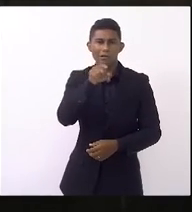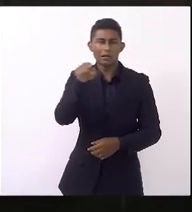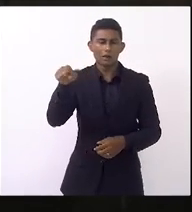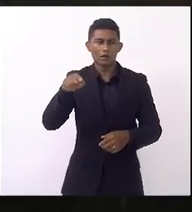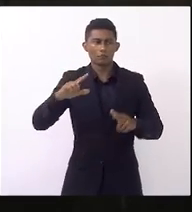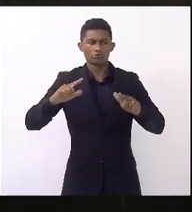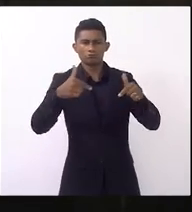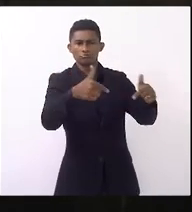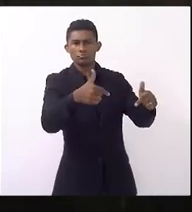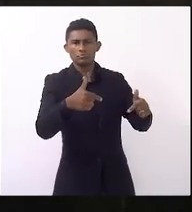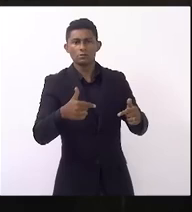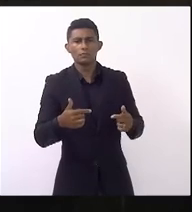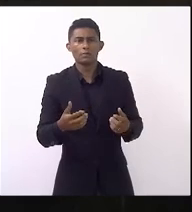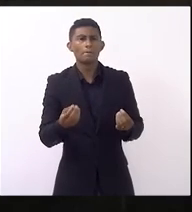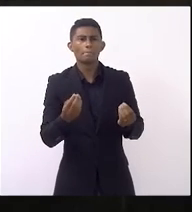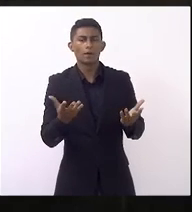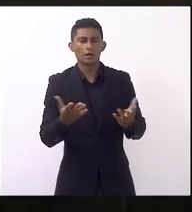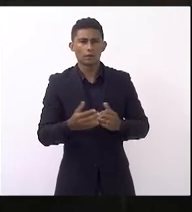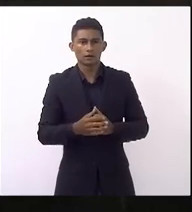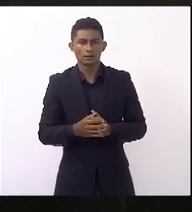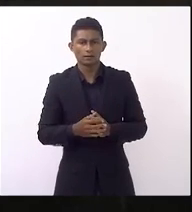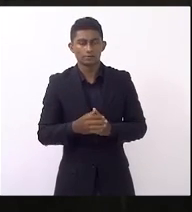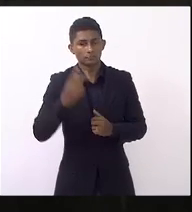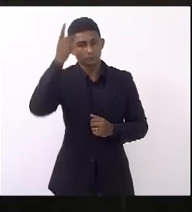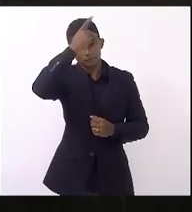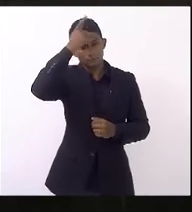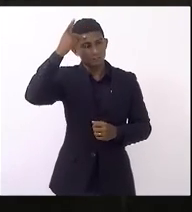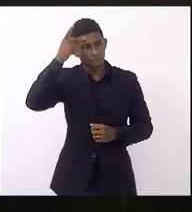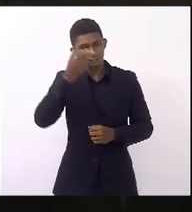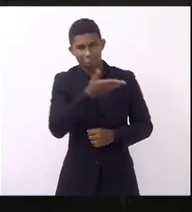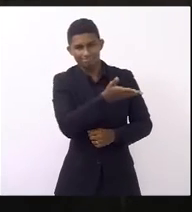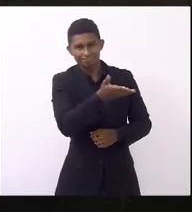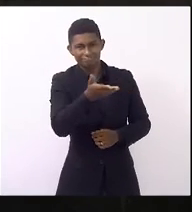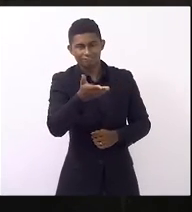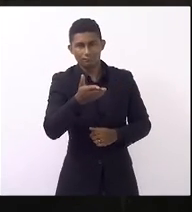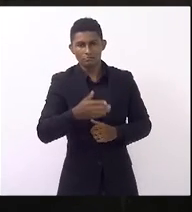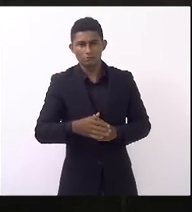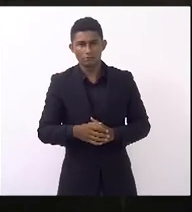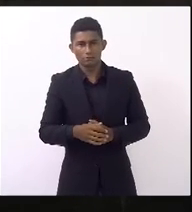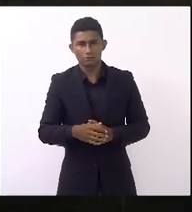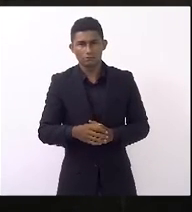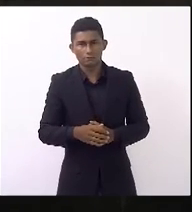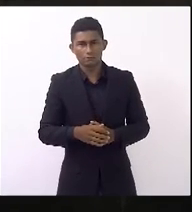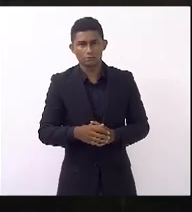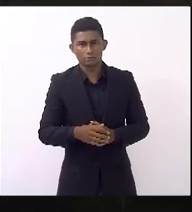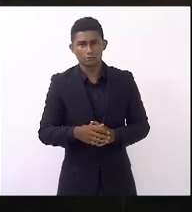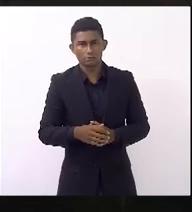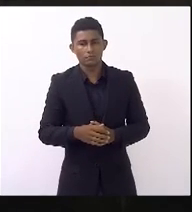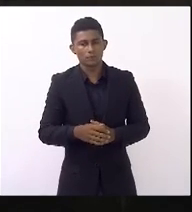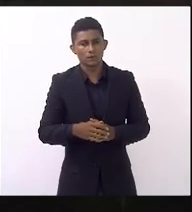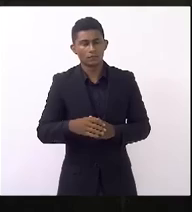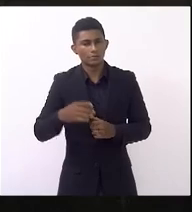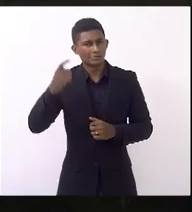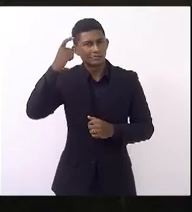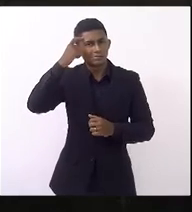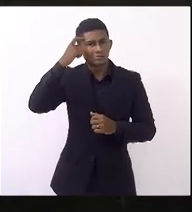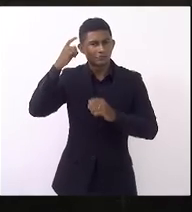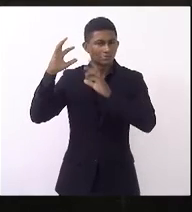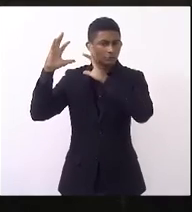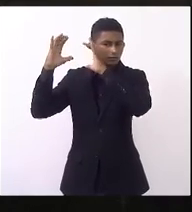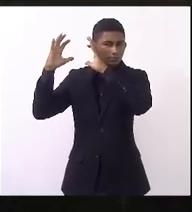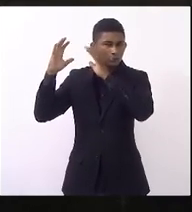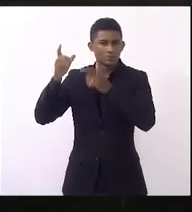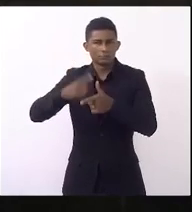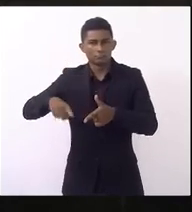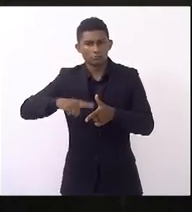manicomial para o atendimento das pessoas com transtorno mental, com problemas